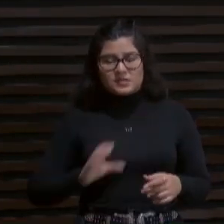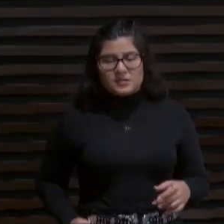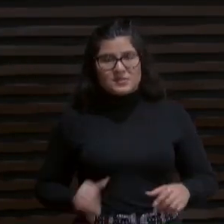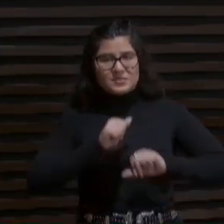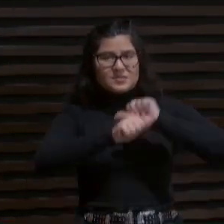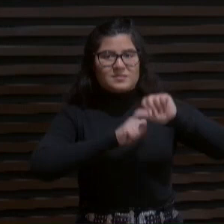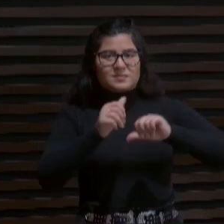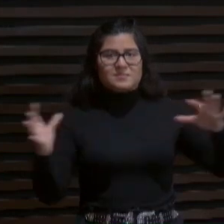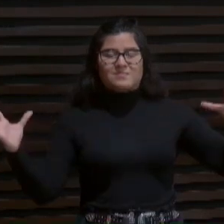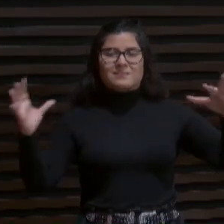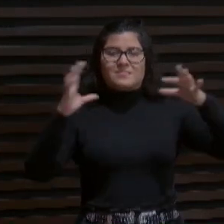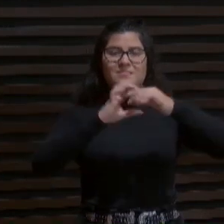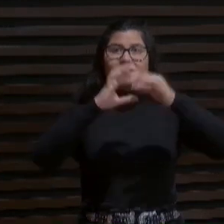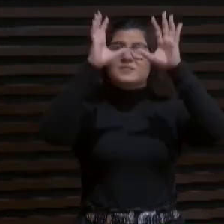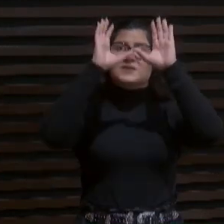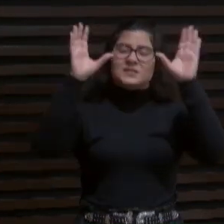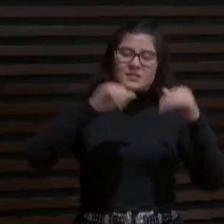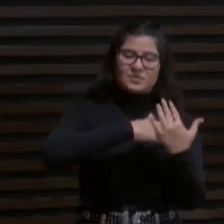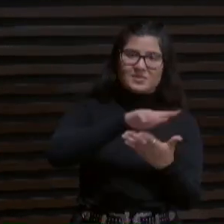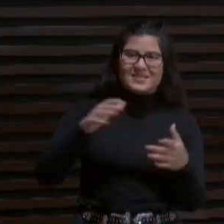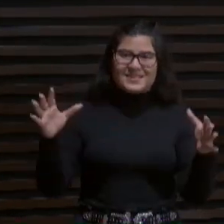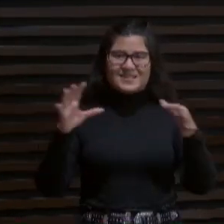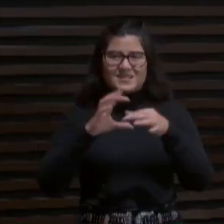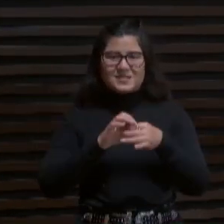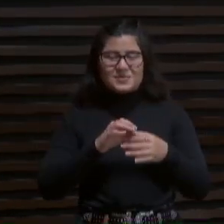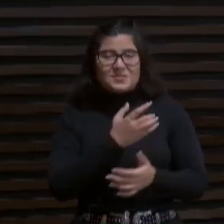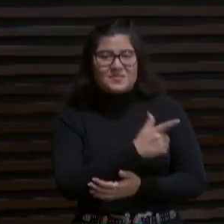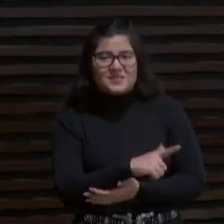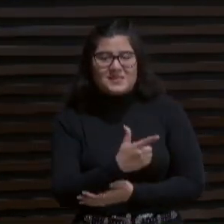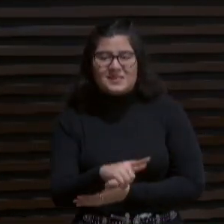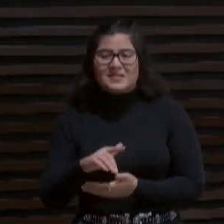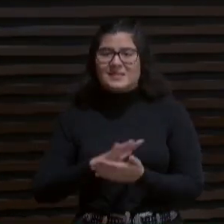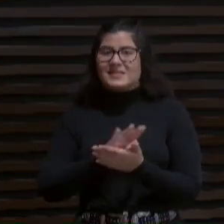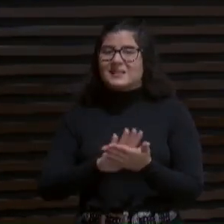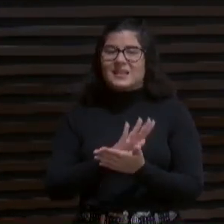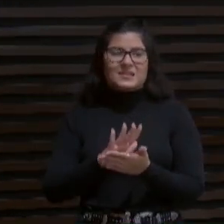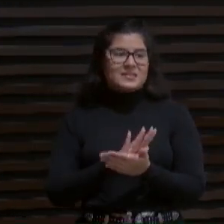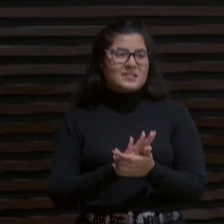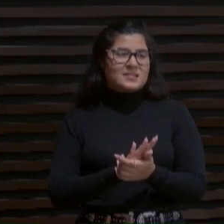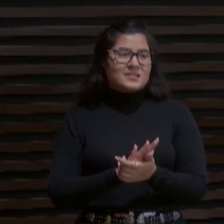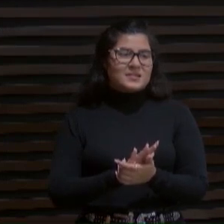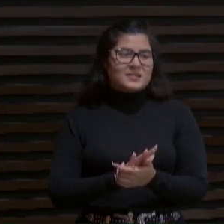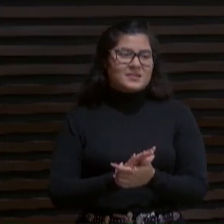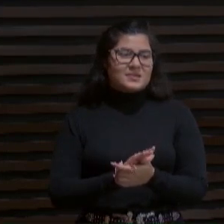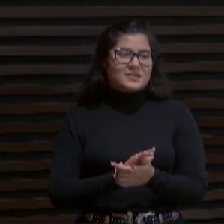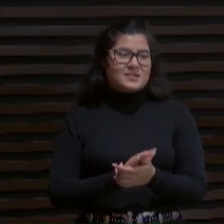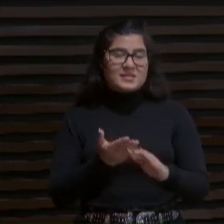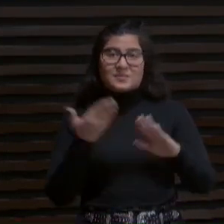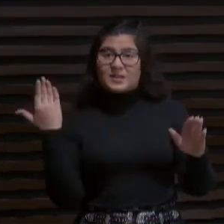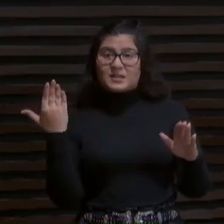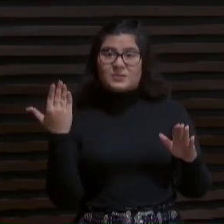restauração. E céus e terra estarão juntos. E não haverá nada mais sobrenatural. Tudo será natural.